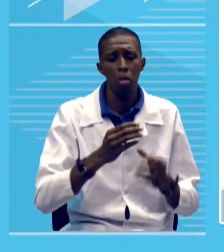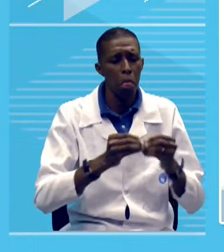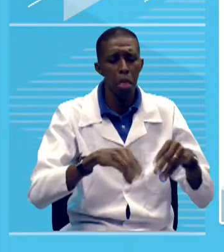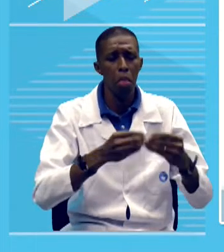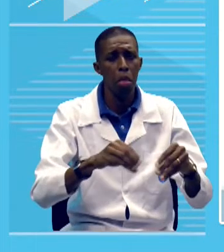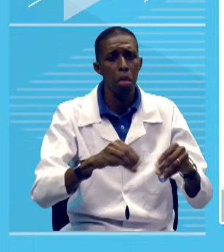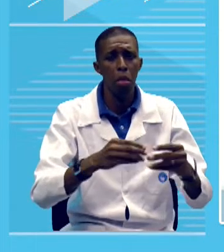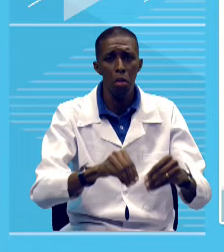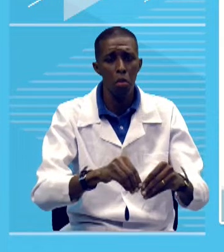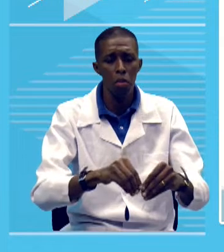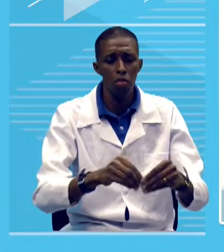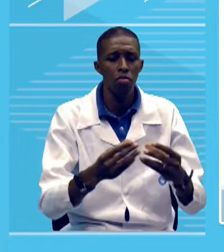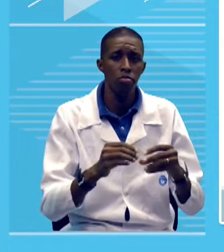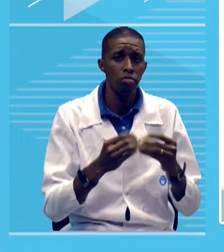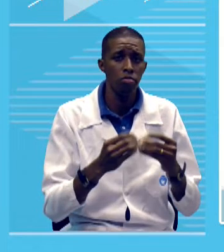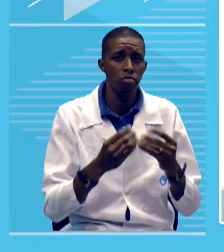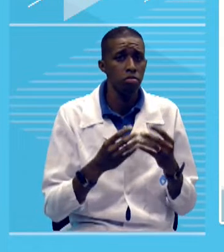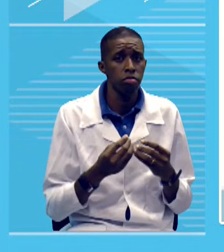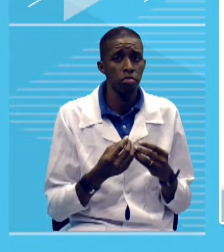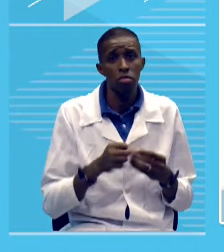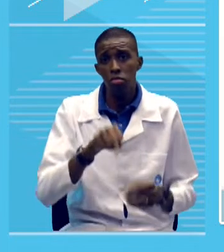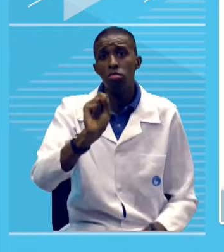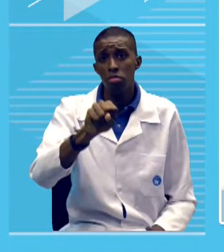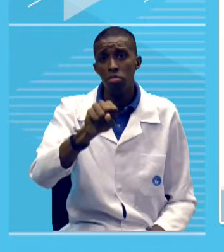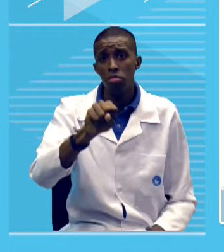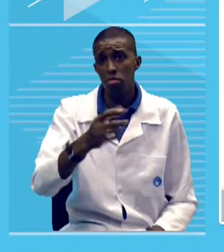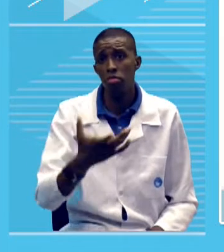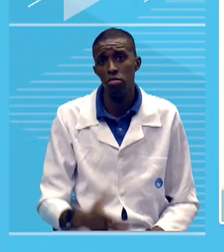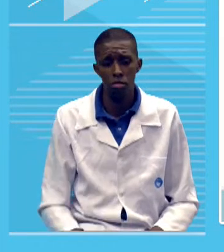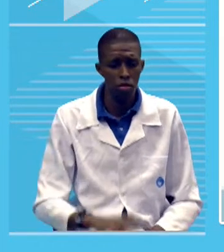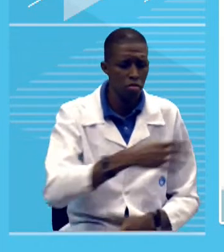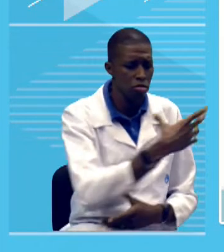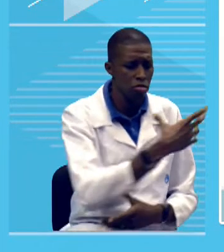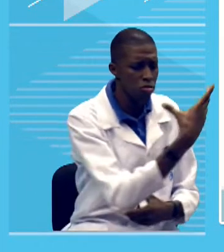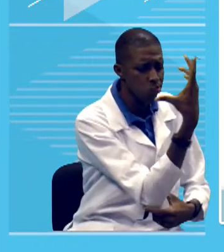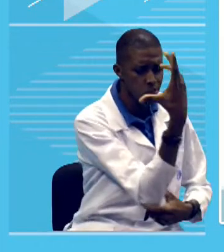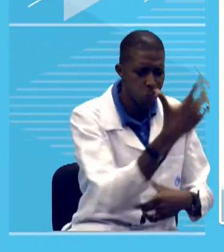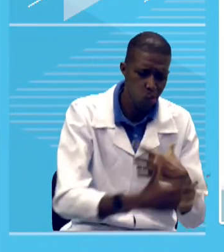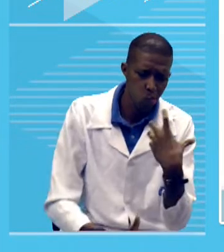consequentemente conservar o meio natural pronto